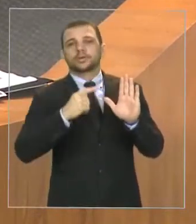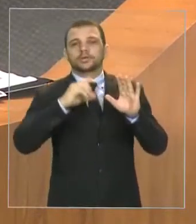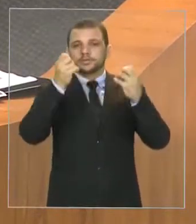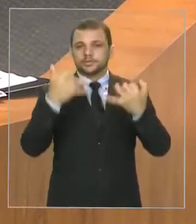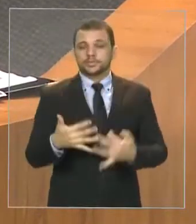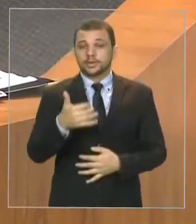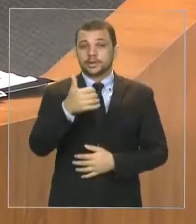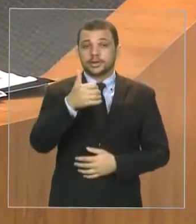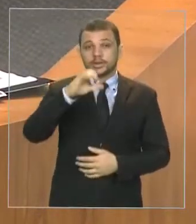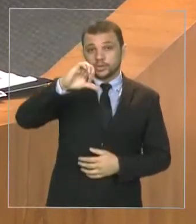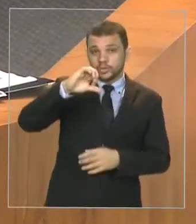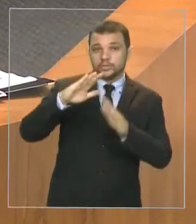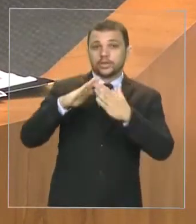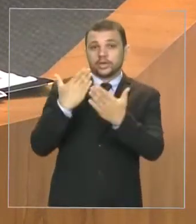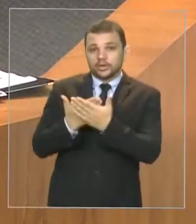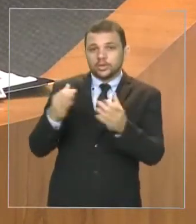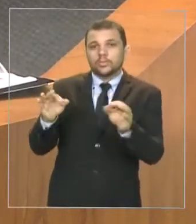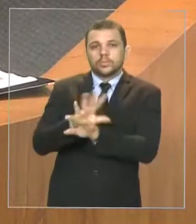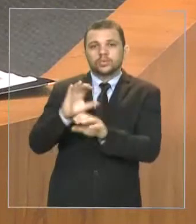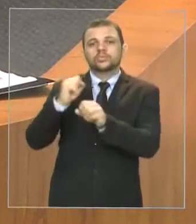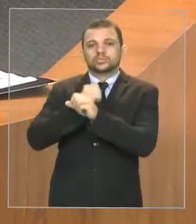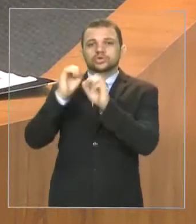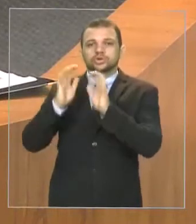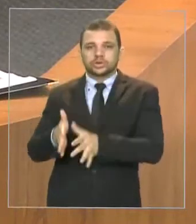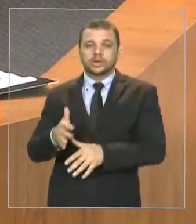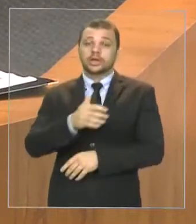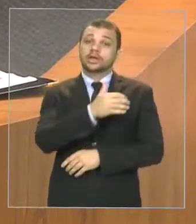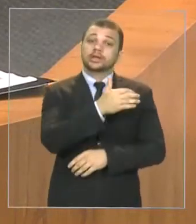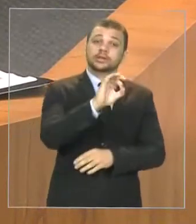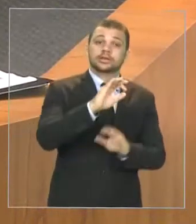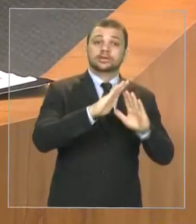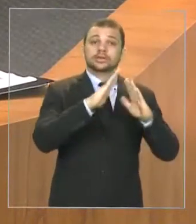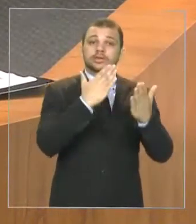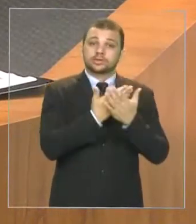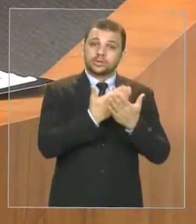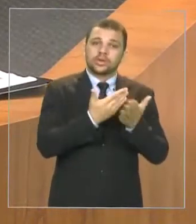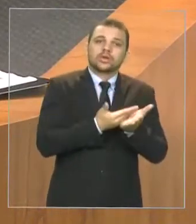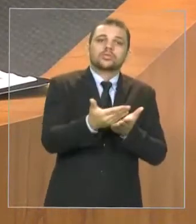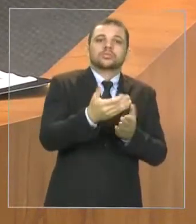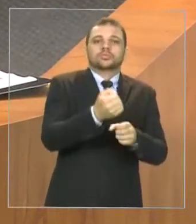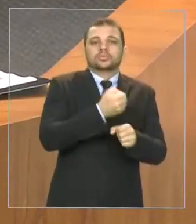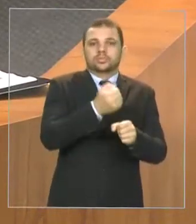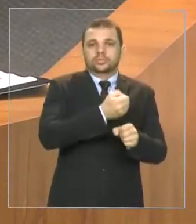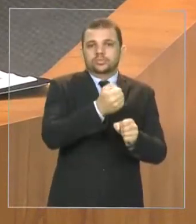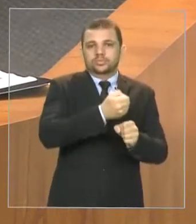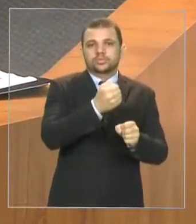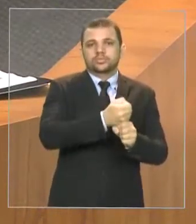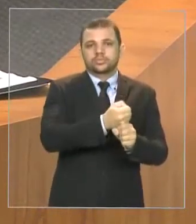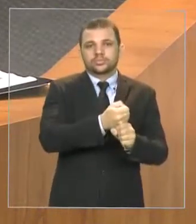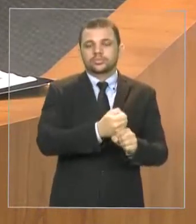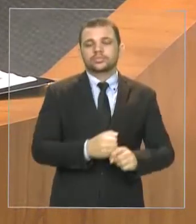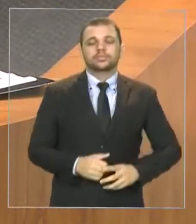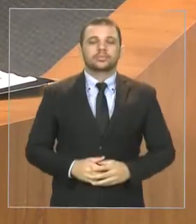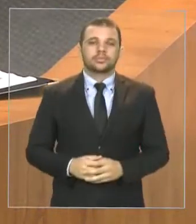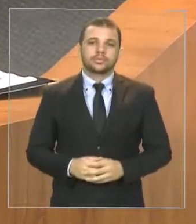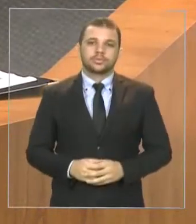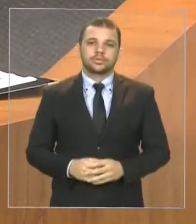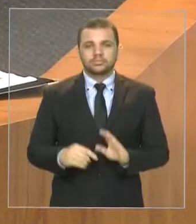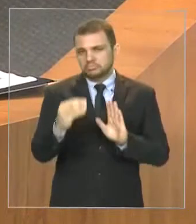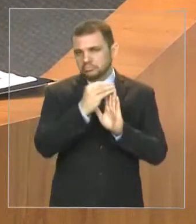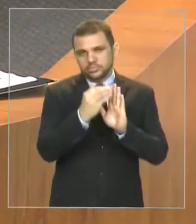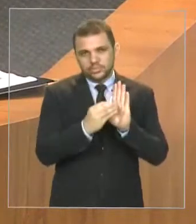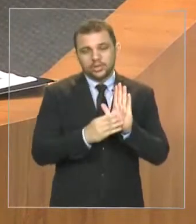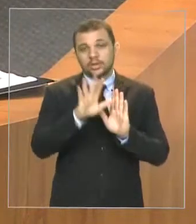estão em andamento, enfim, tem a relação das escolas. Mas, senhoras e senhores, eu ainda vou me debruçar sobre